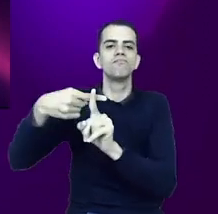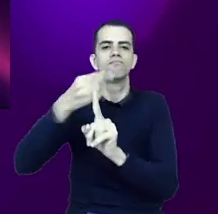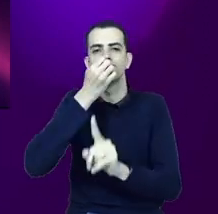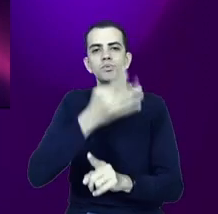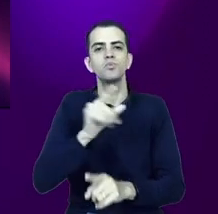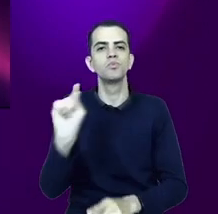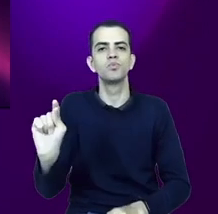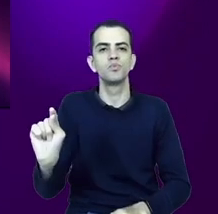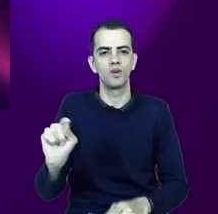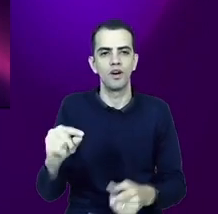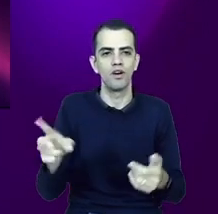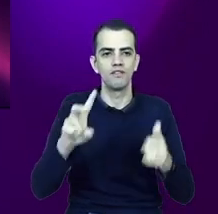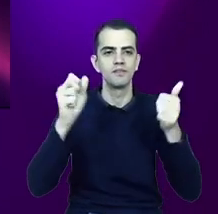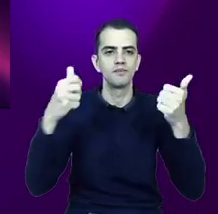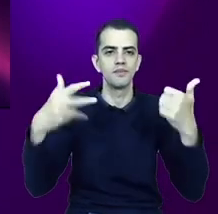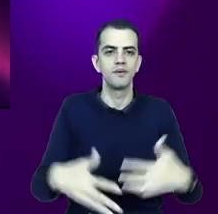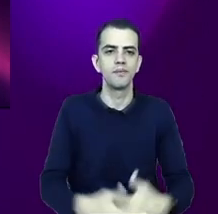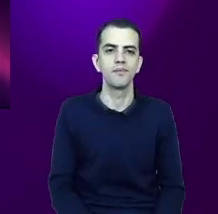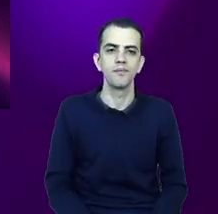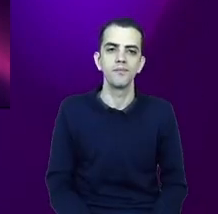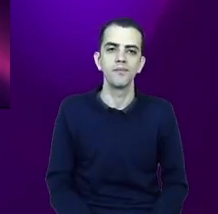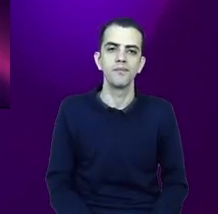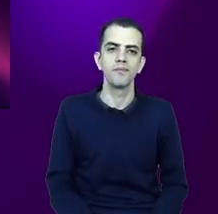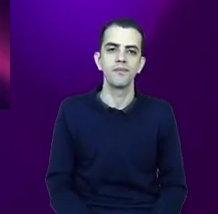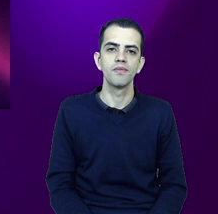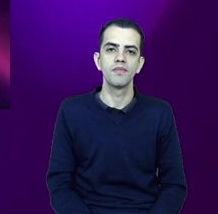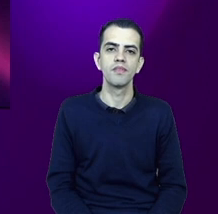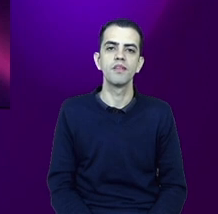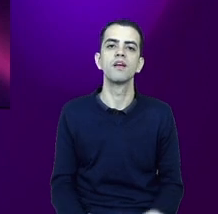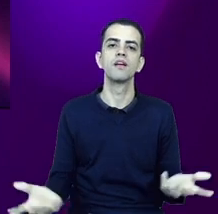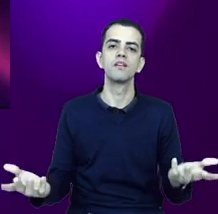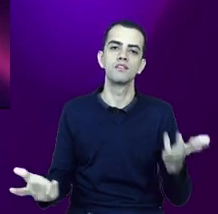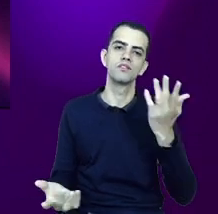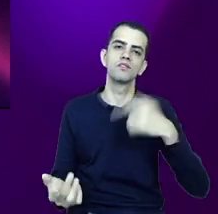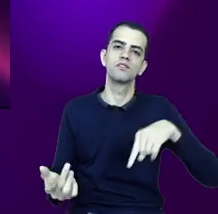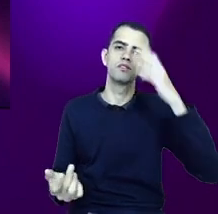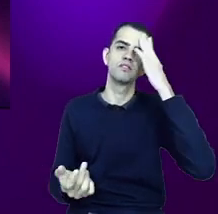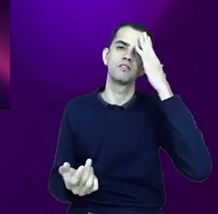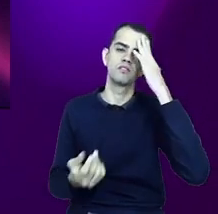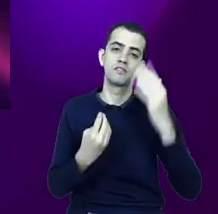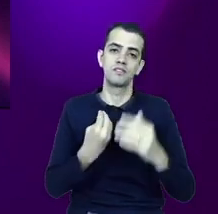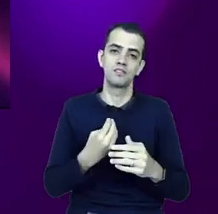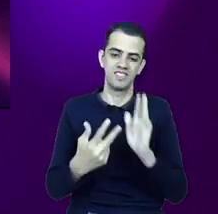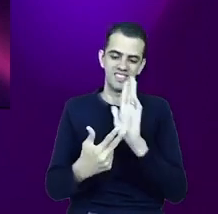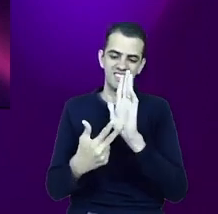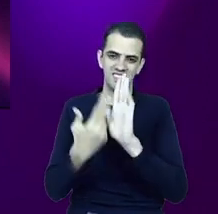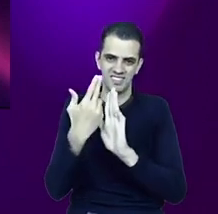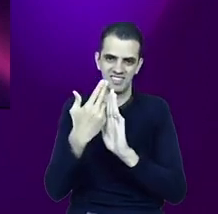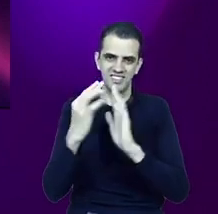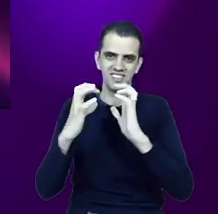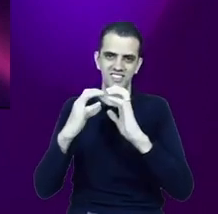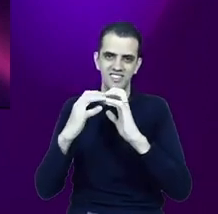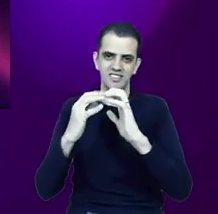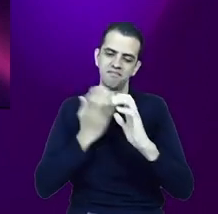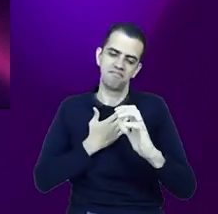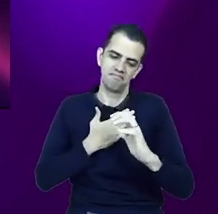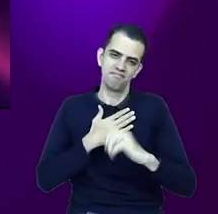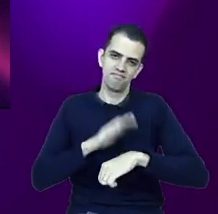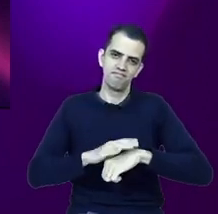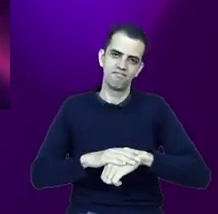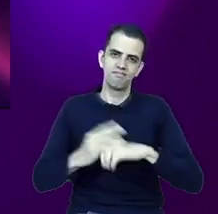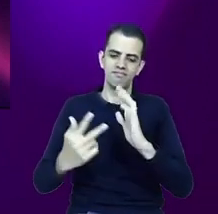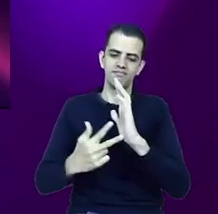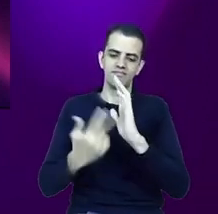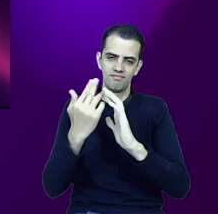relação ao tratamento. No tocante a isso, nós sabemos que o tratamento cirúrgico, né, que é a minha área, é